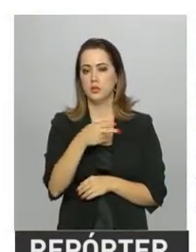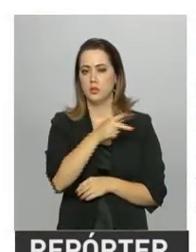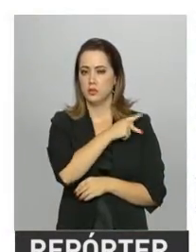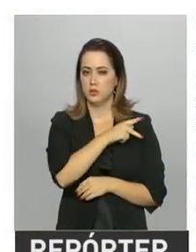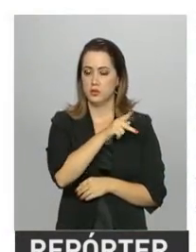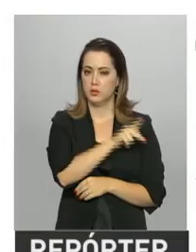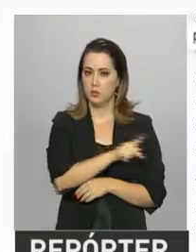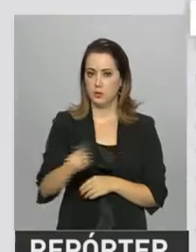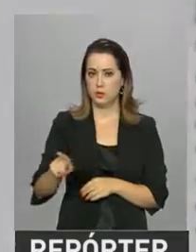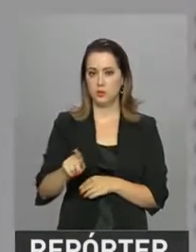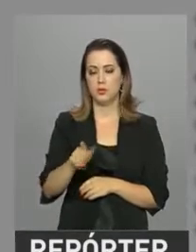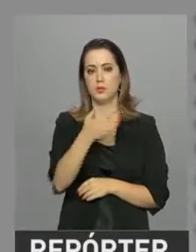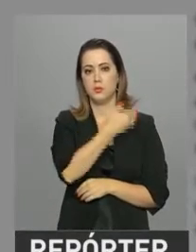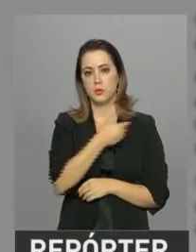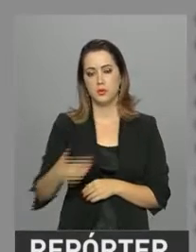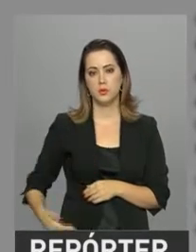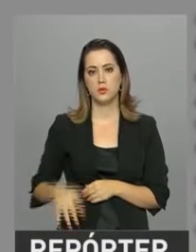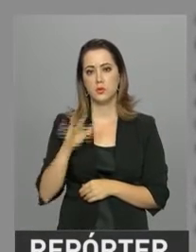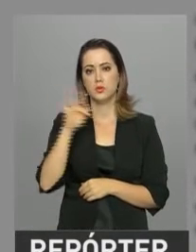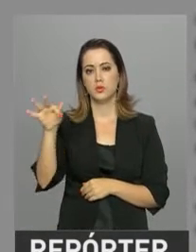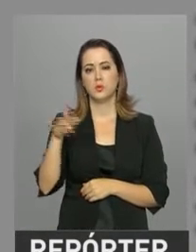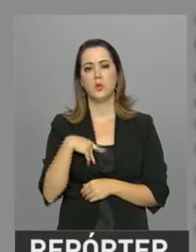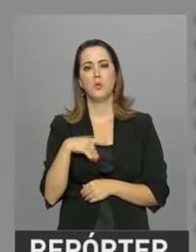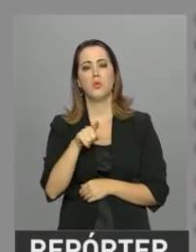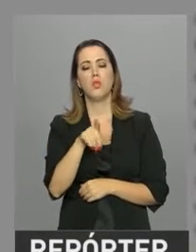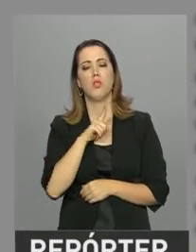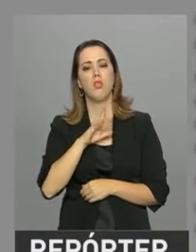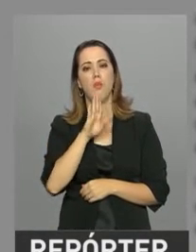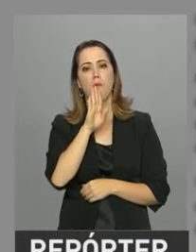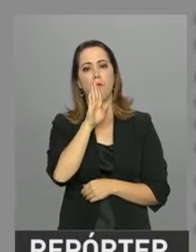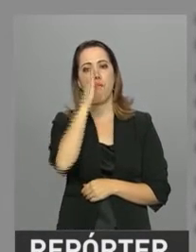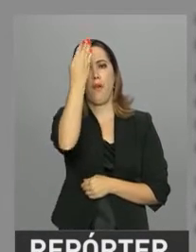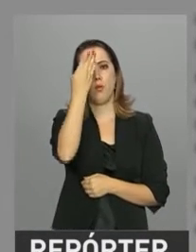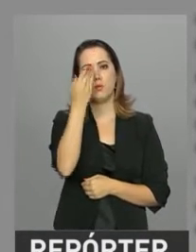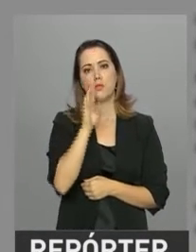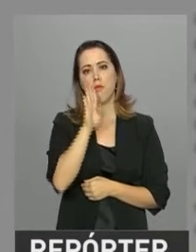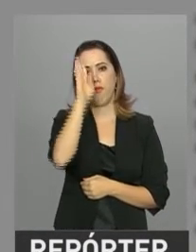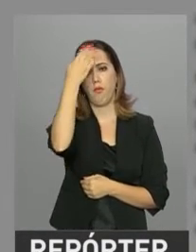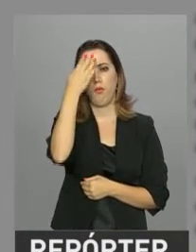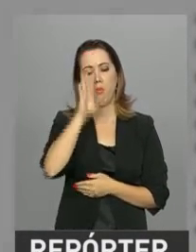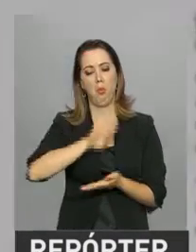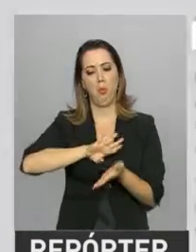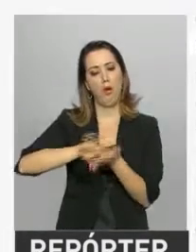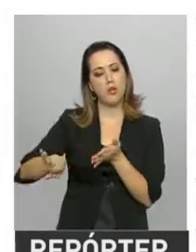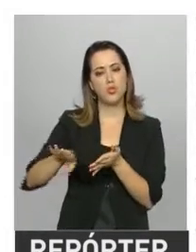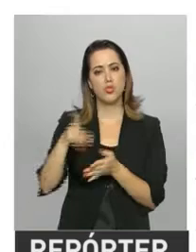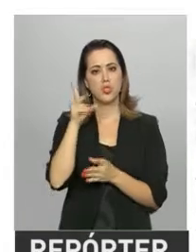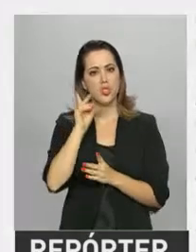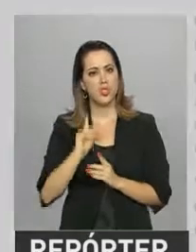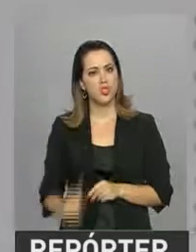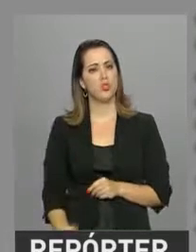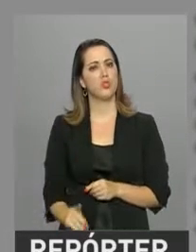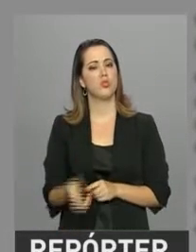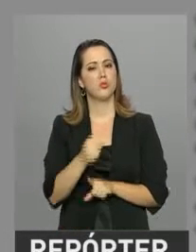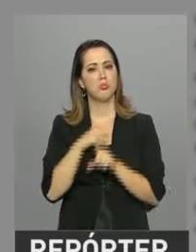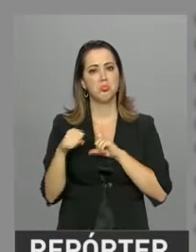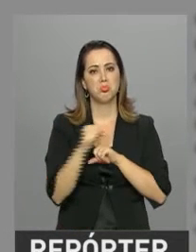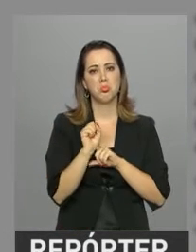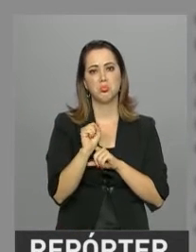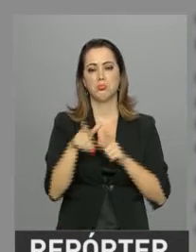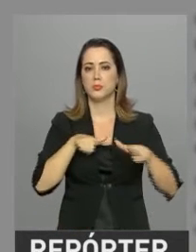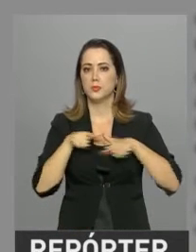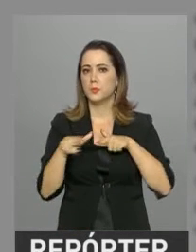Senado Federal sobre o processo de impeachment gerou falsas acusações de retirada de direitos sociais, previdenciários e